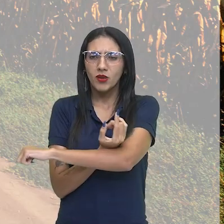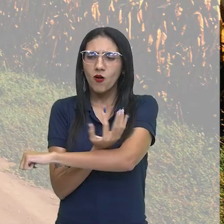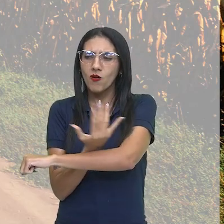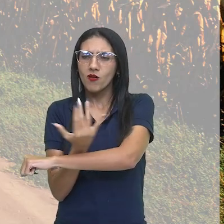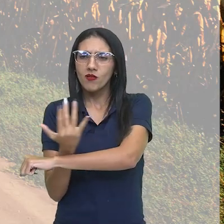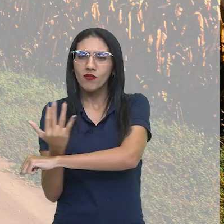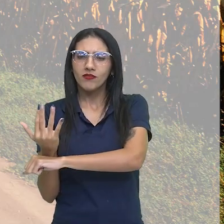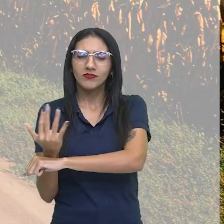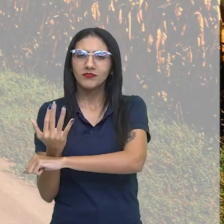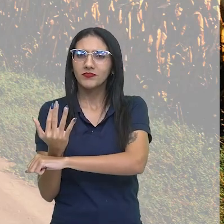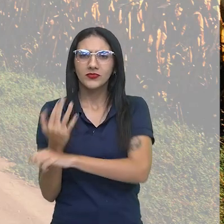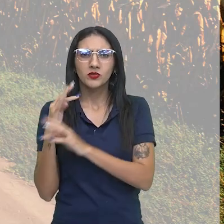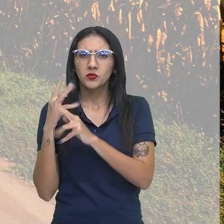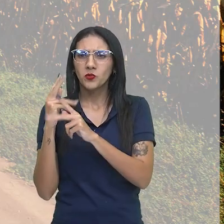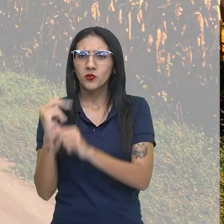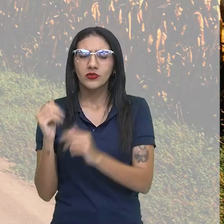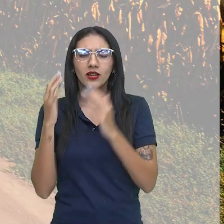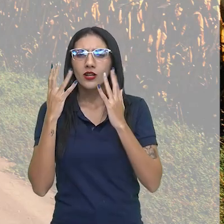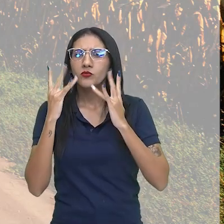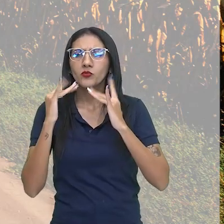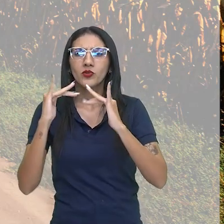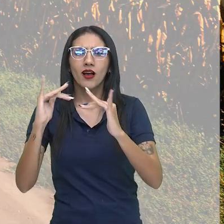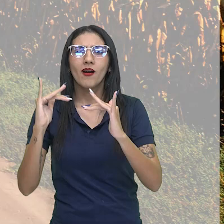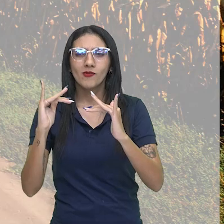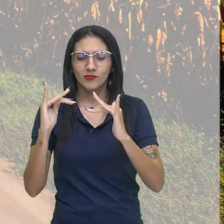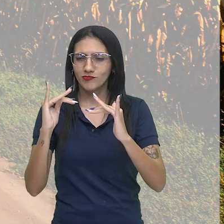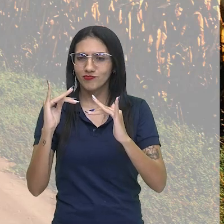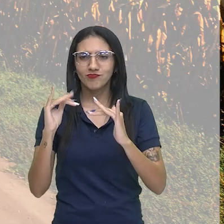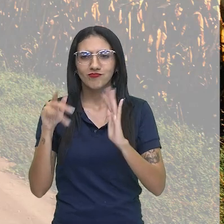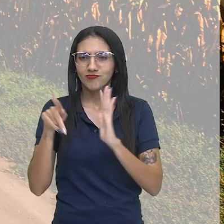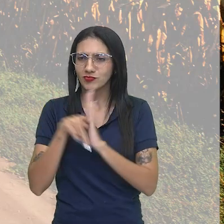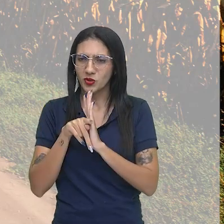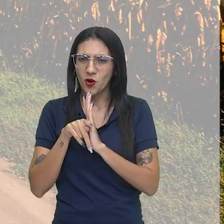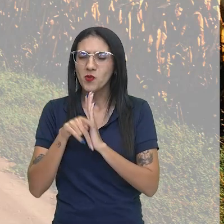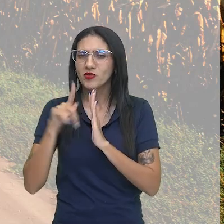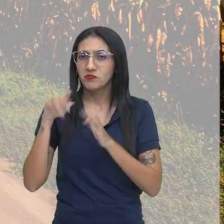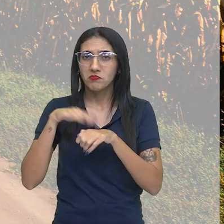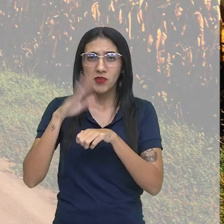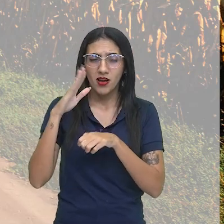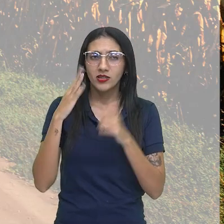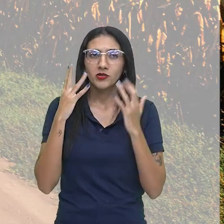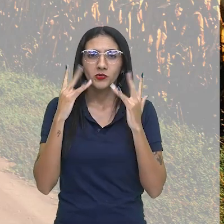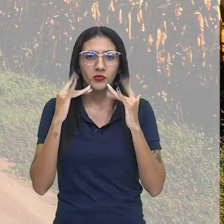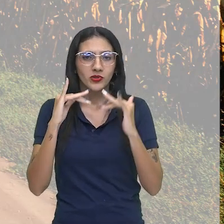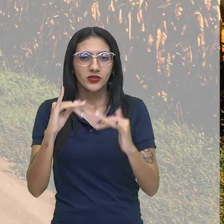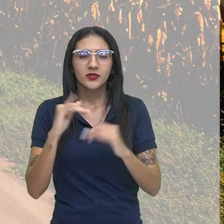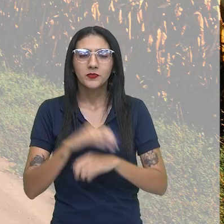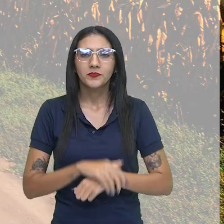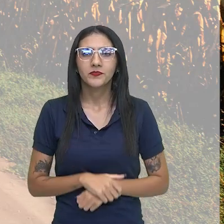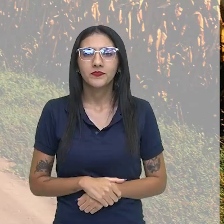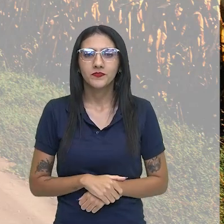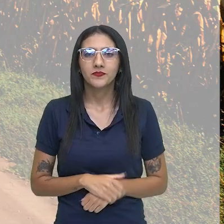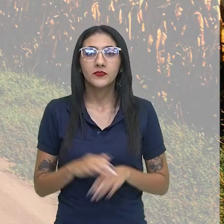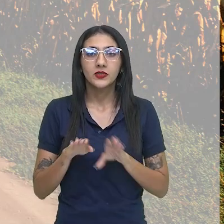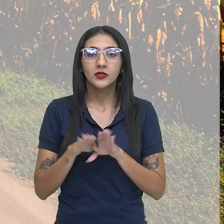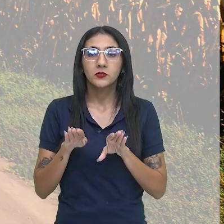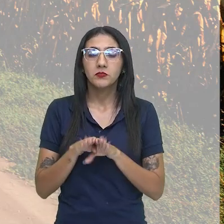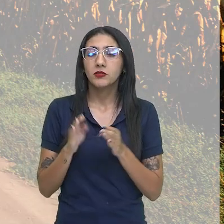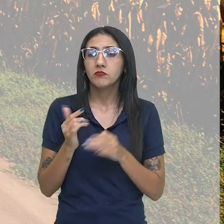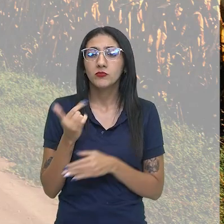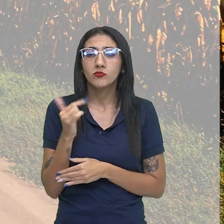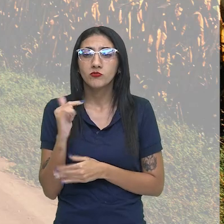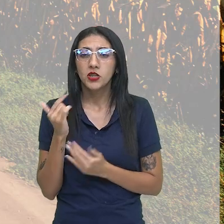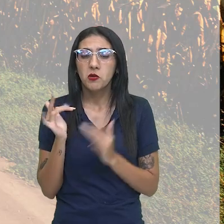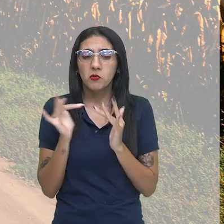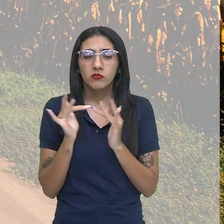uma paisagem com uma quantidade de elementos naturais muito maior, né? E são espaços que não são ocupados por